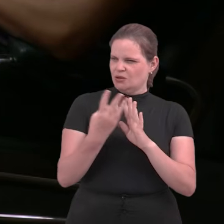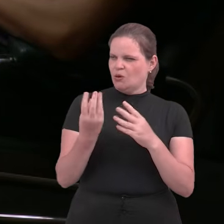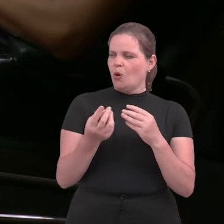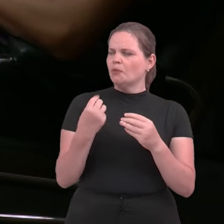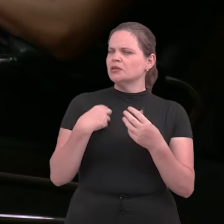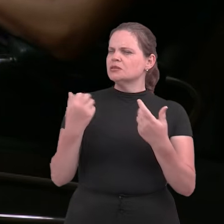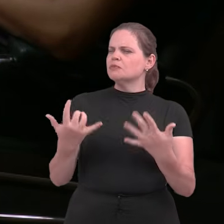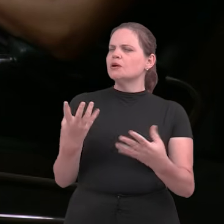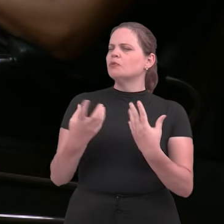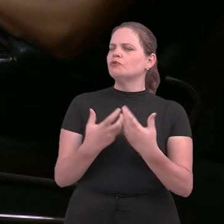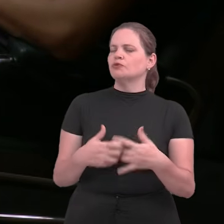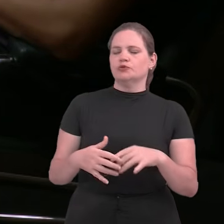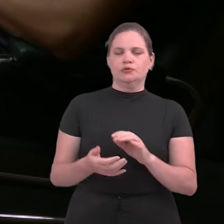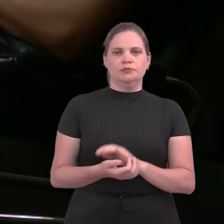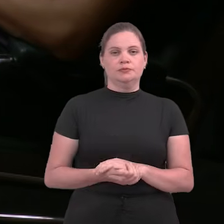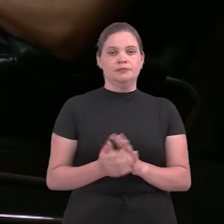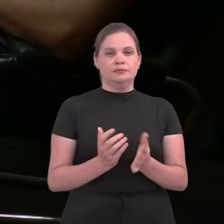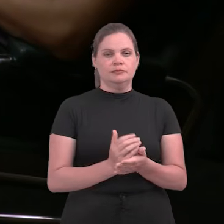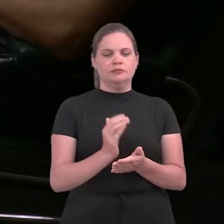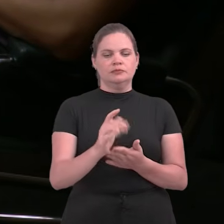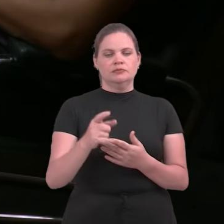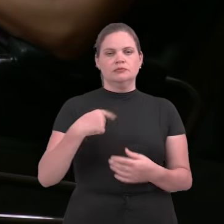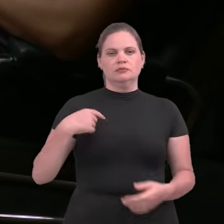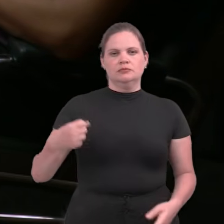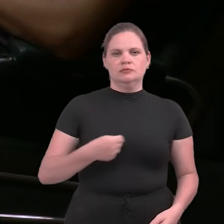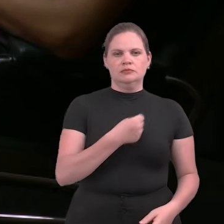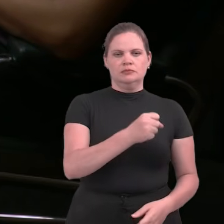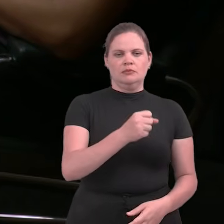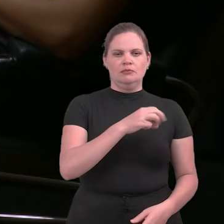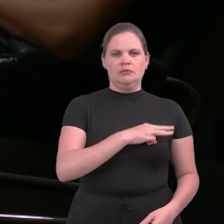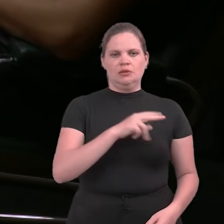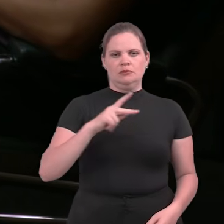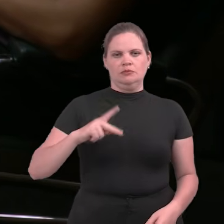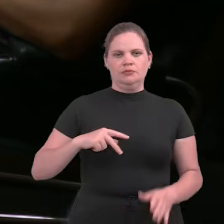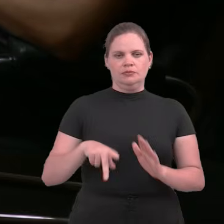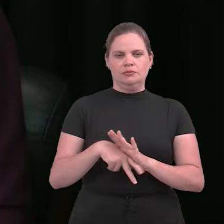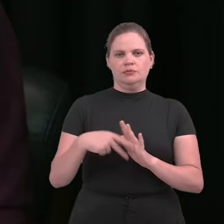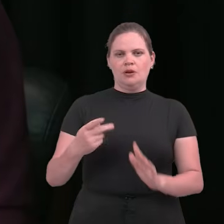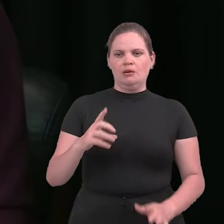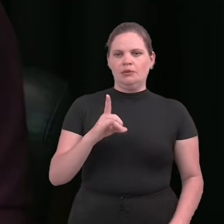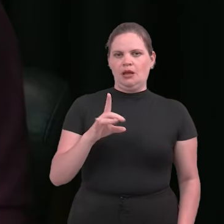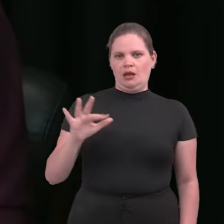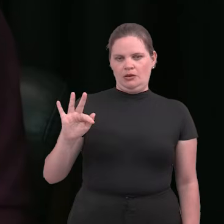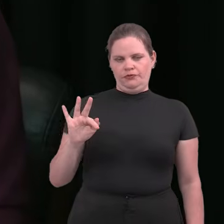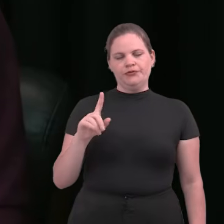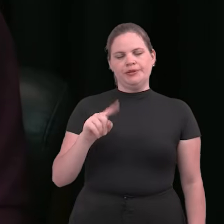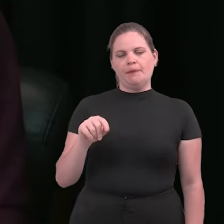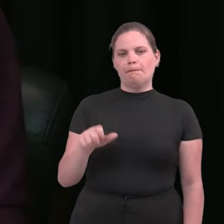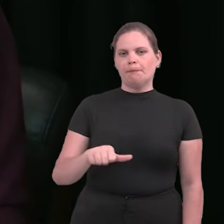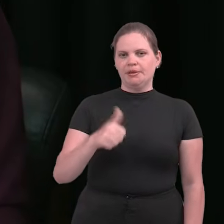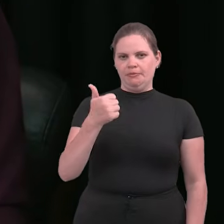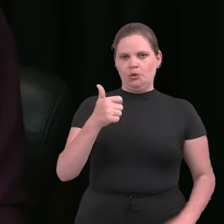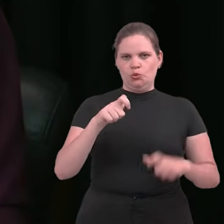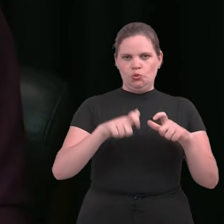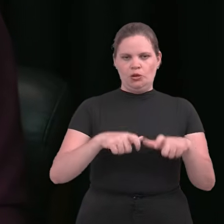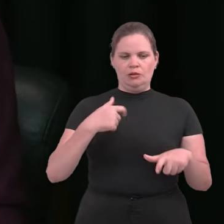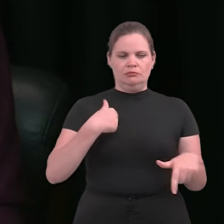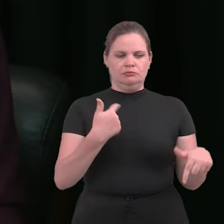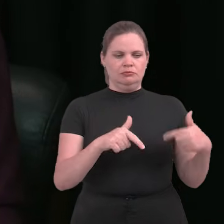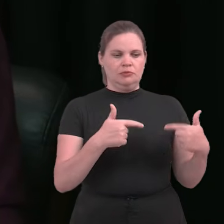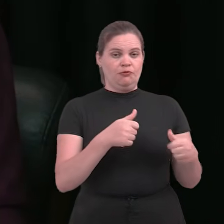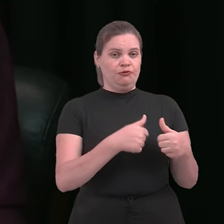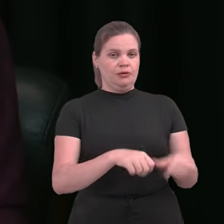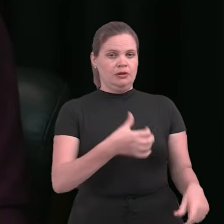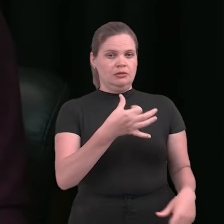irmãos conheçam. Sim, inicialmente eu fui lotado no Ministério Público do DF, a minha primeira lotação. E aí fiquei 6